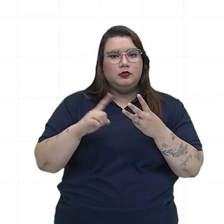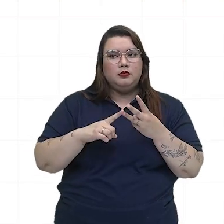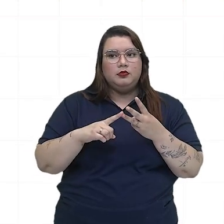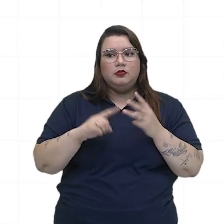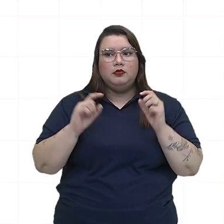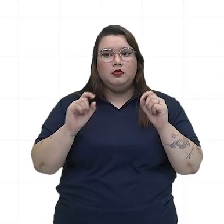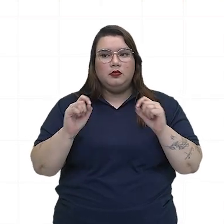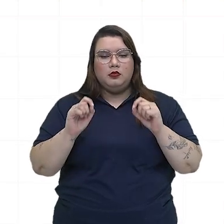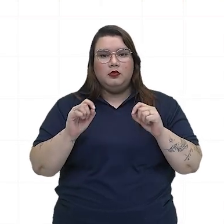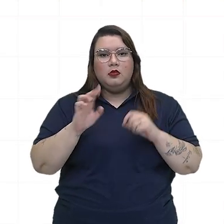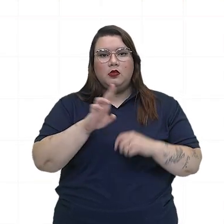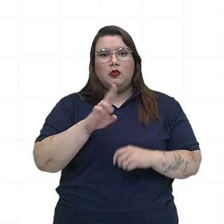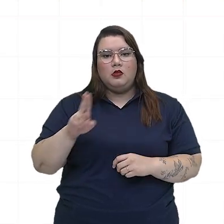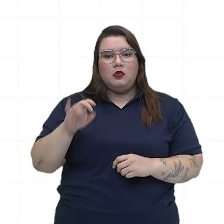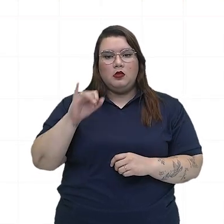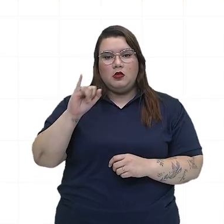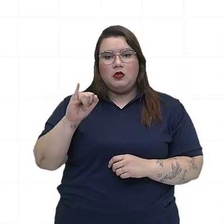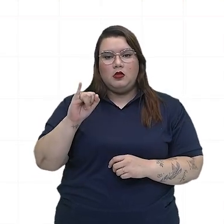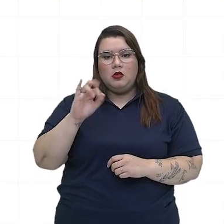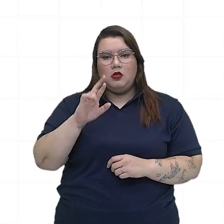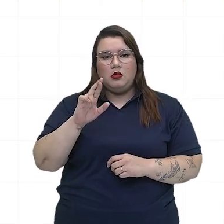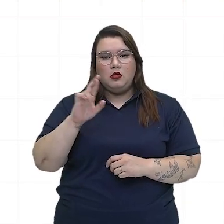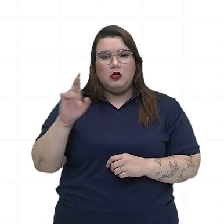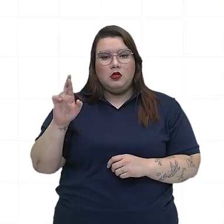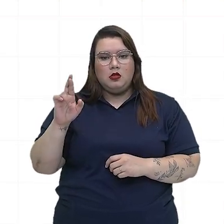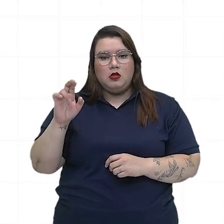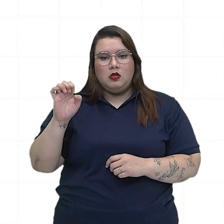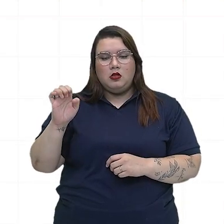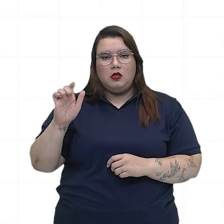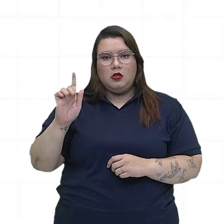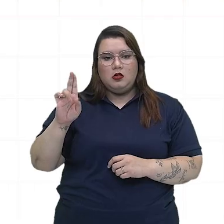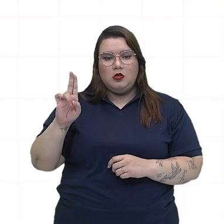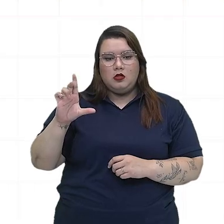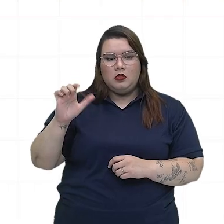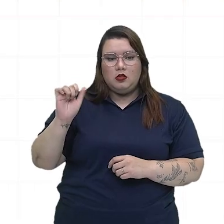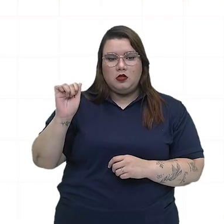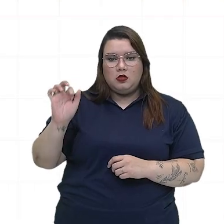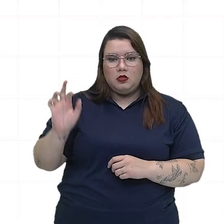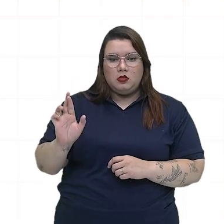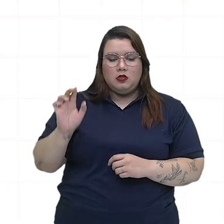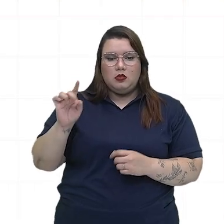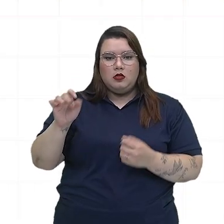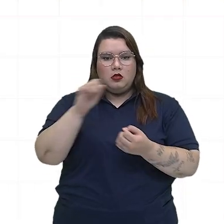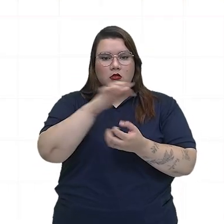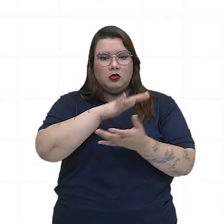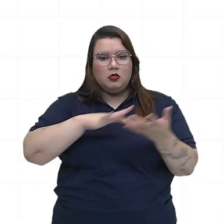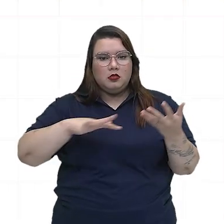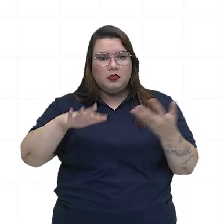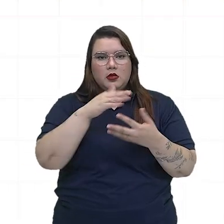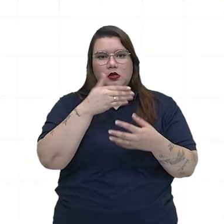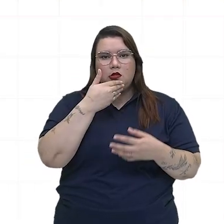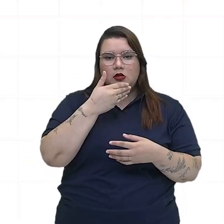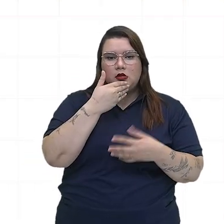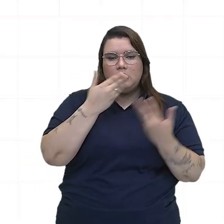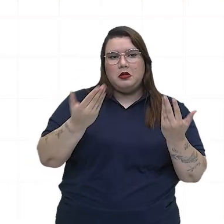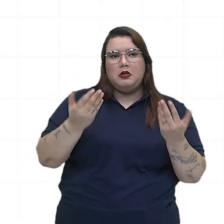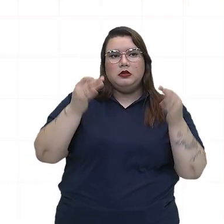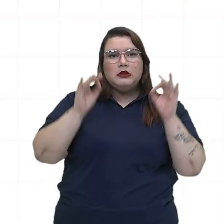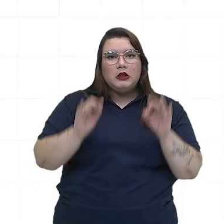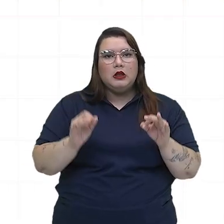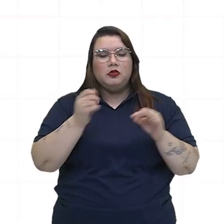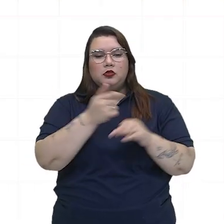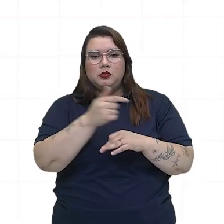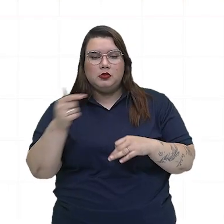galáxias que são as classificadas como galáxia irregular, que elas não têm um formato definido